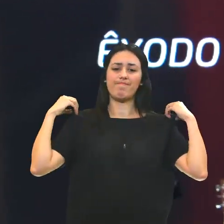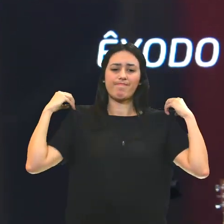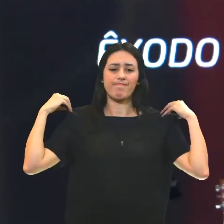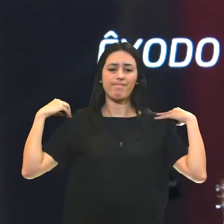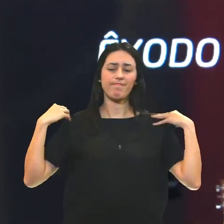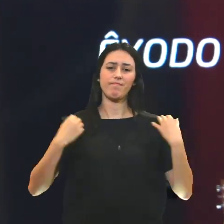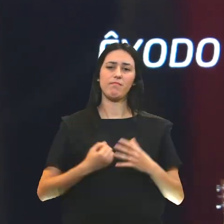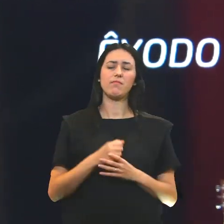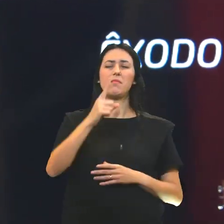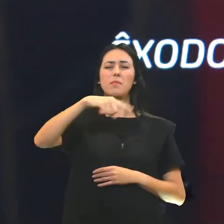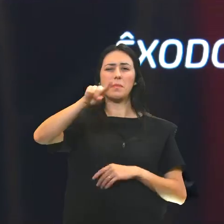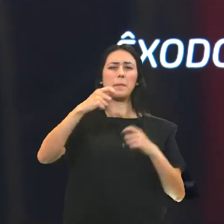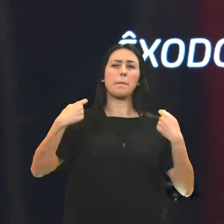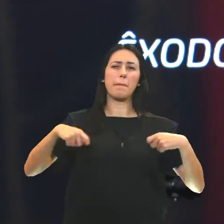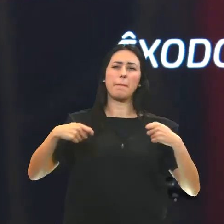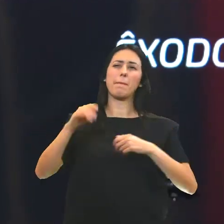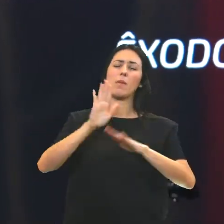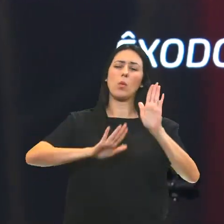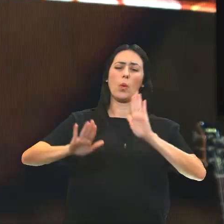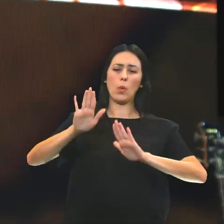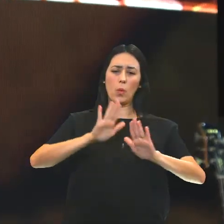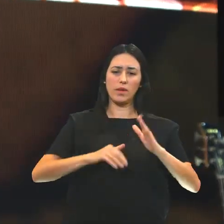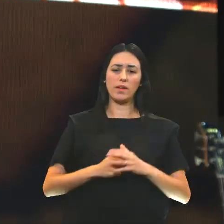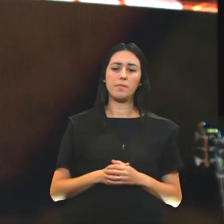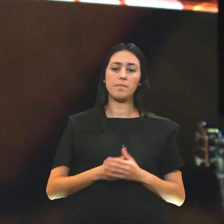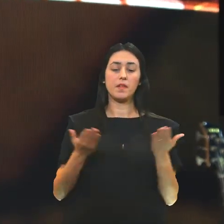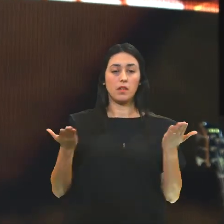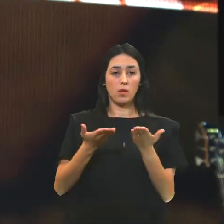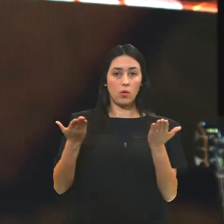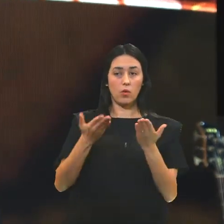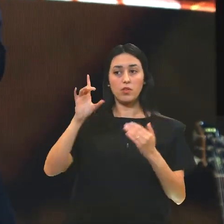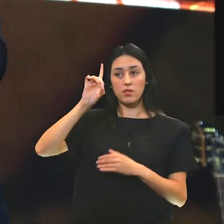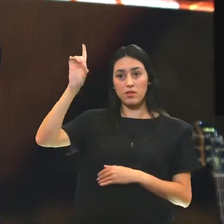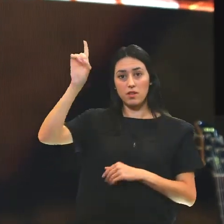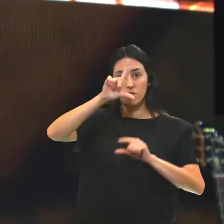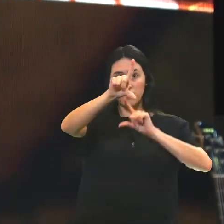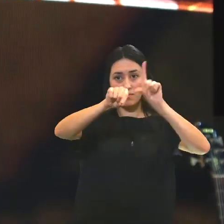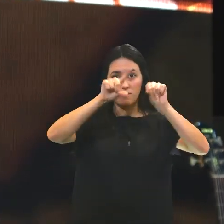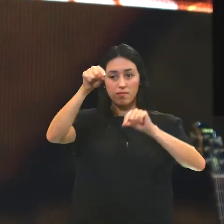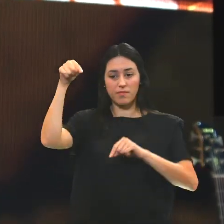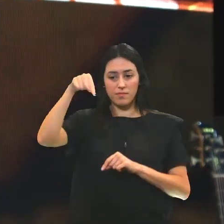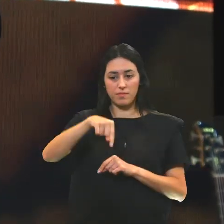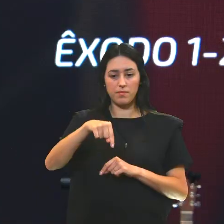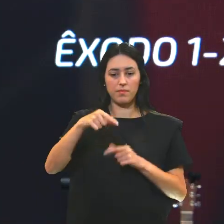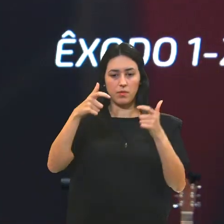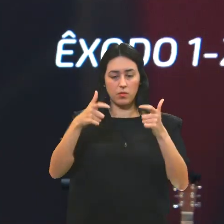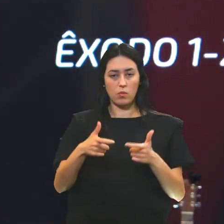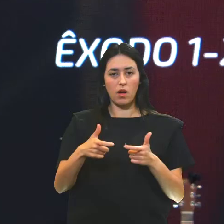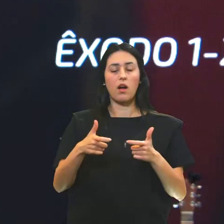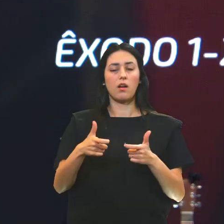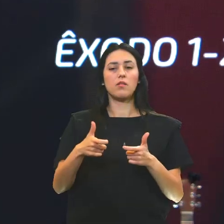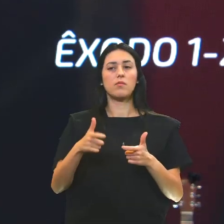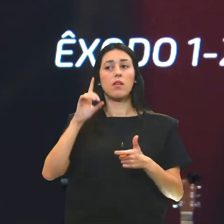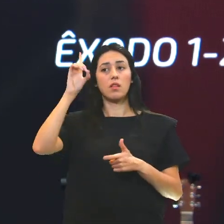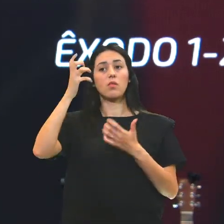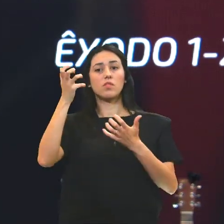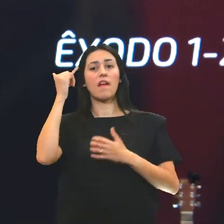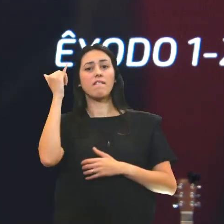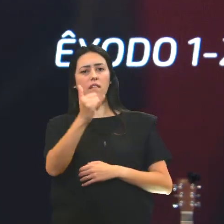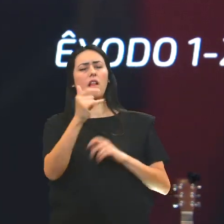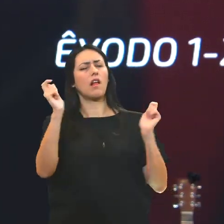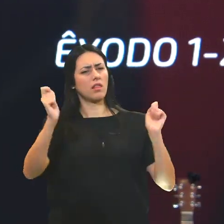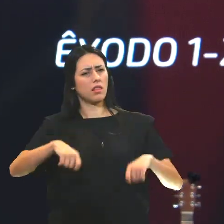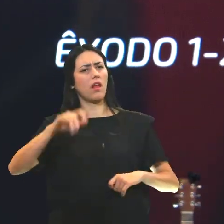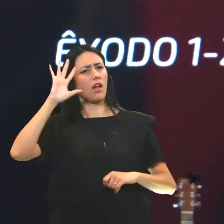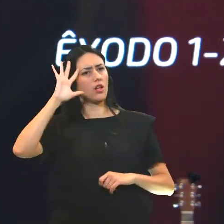Você precisa tomar cuidado. E Deus hoje te trouxe aqui nesse lugar para te chamar a atenção e dizer: tem jeito, tem jeito.